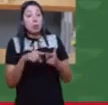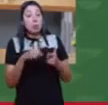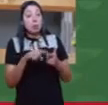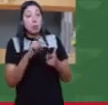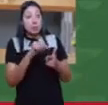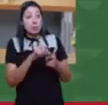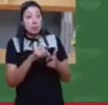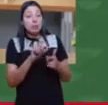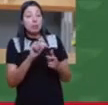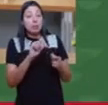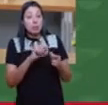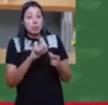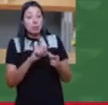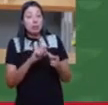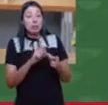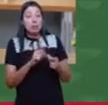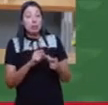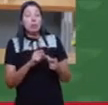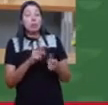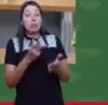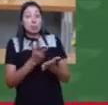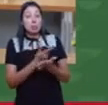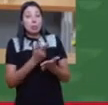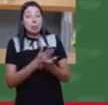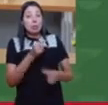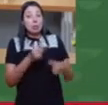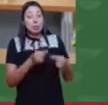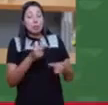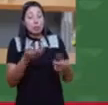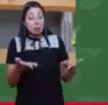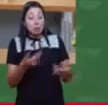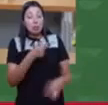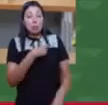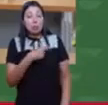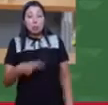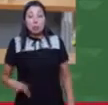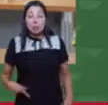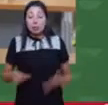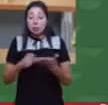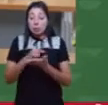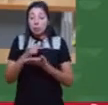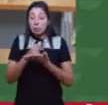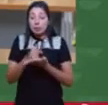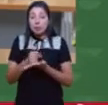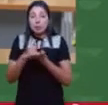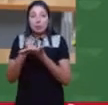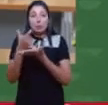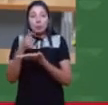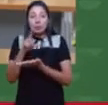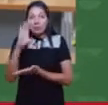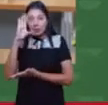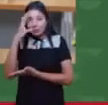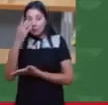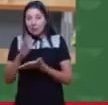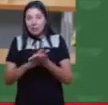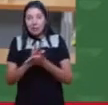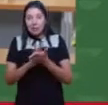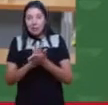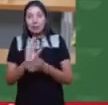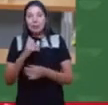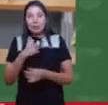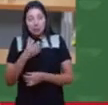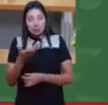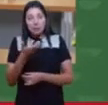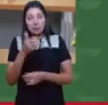que eles ocasionaram da instabilidade política, o atual presidente e a base que o sustenta não conseguem resolver. Mas